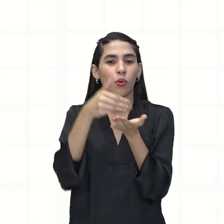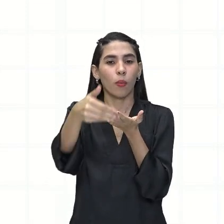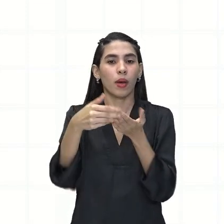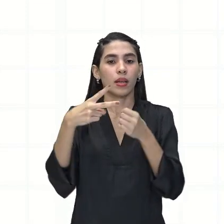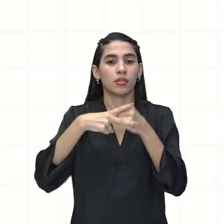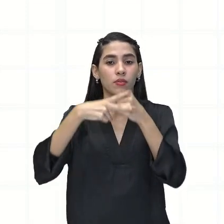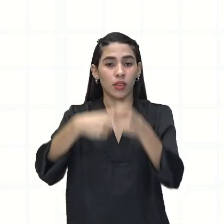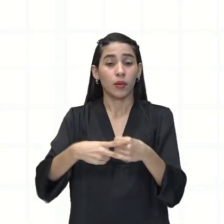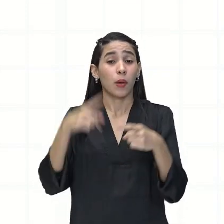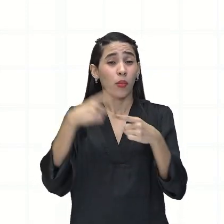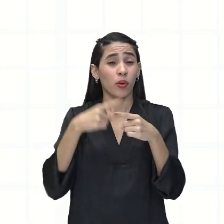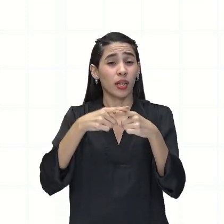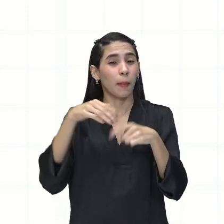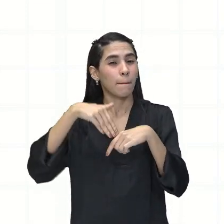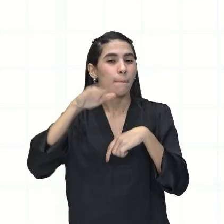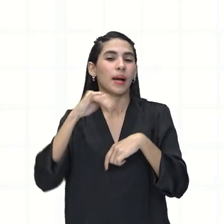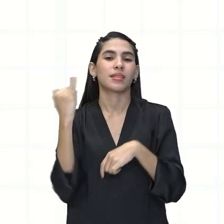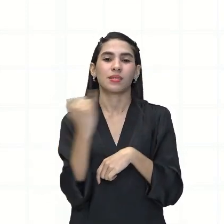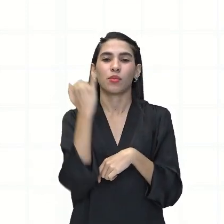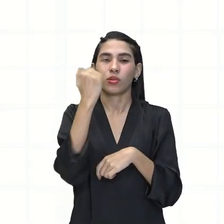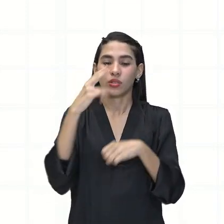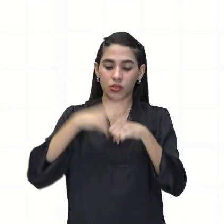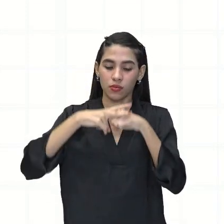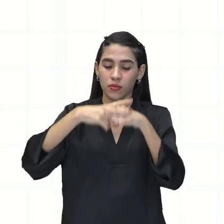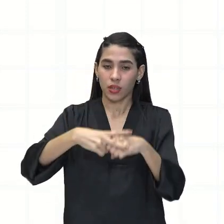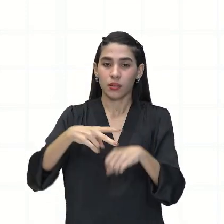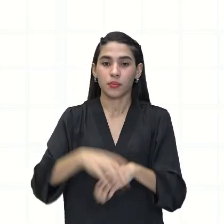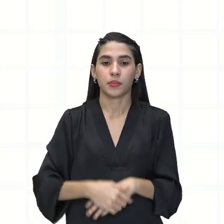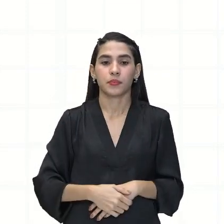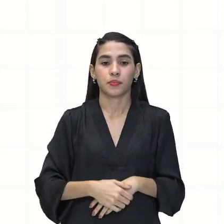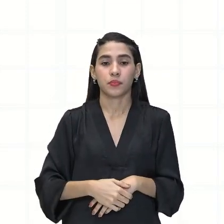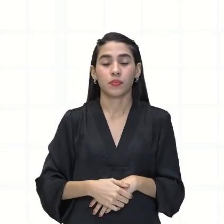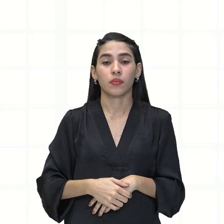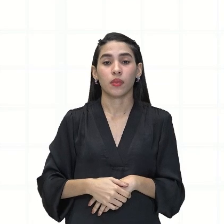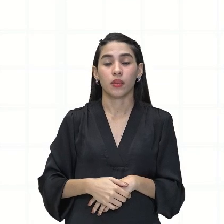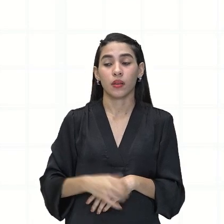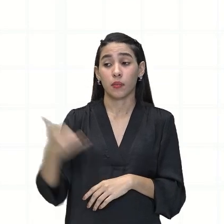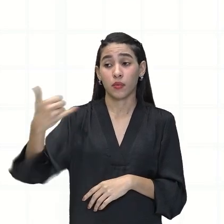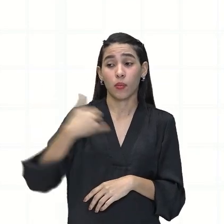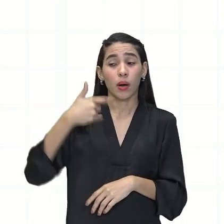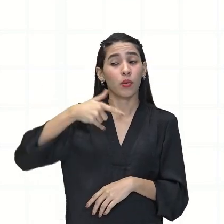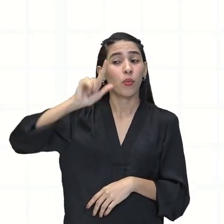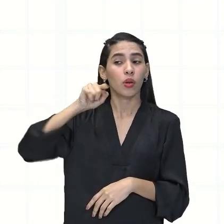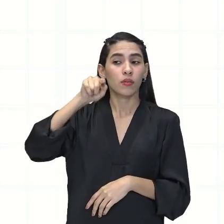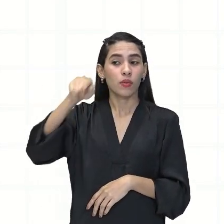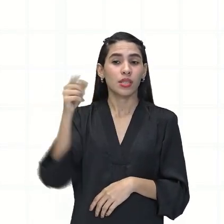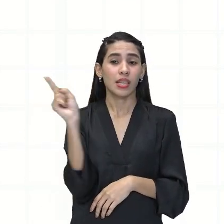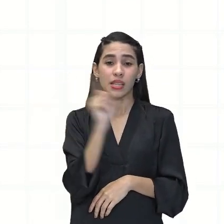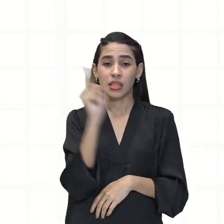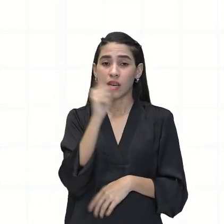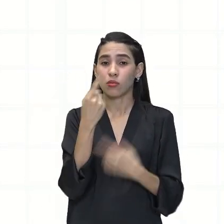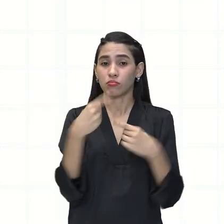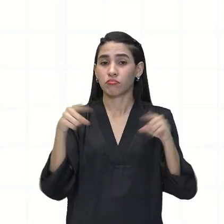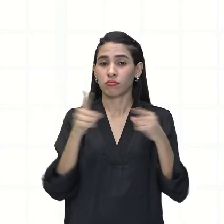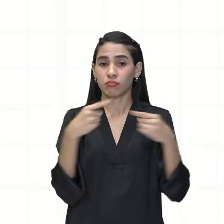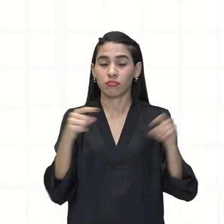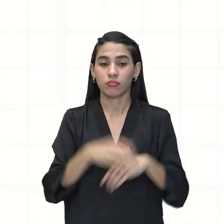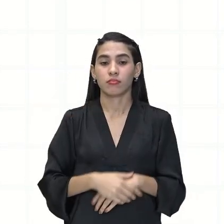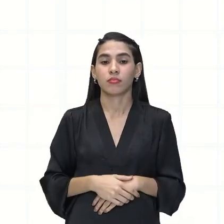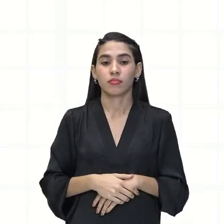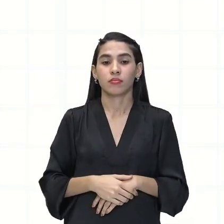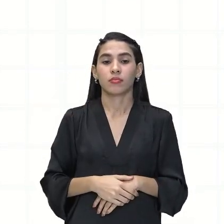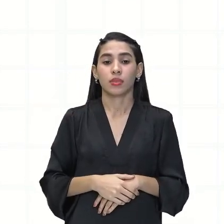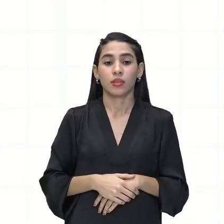centro ali da oração, certo? Então, ontem me disseram que você não cantaria. Disseram o